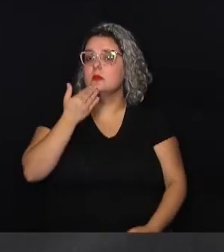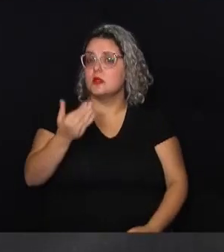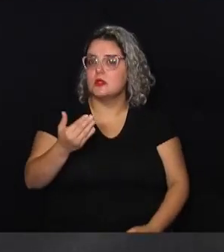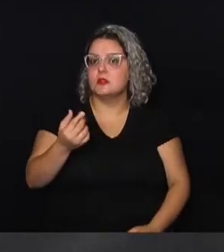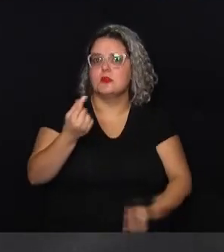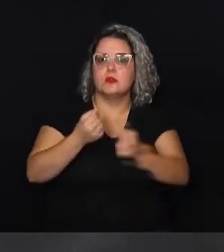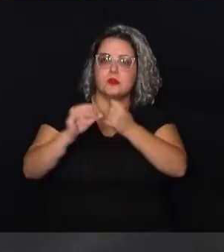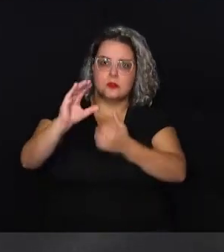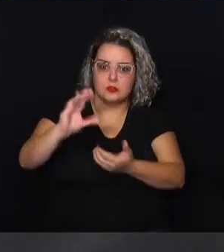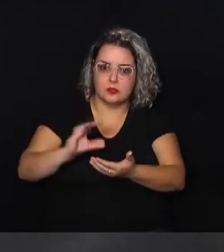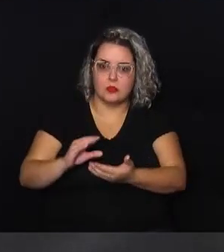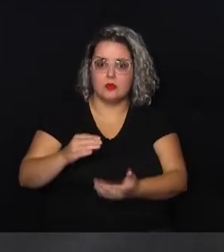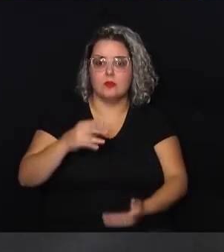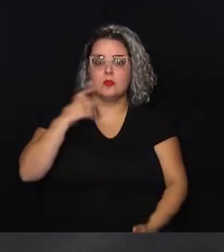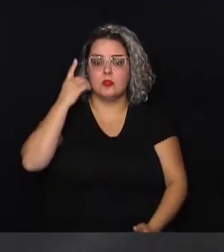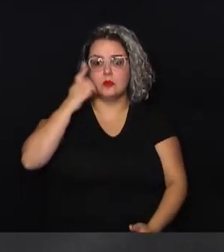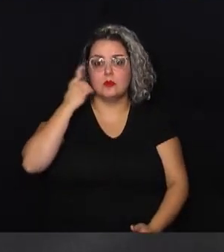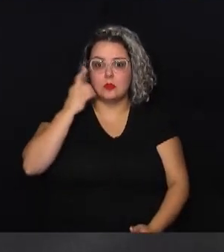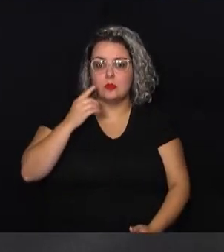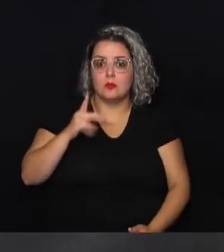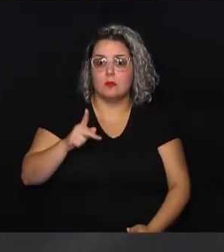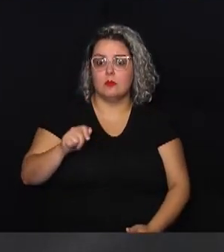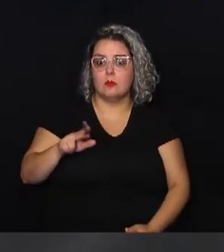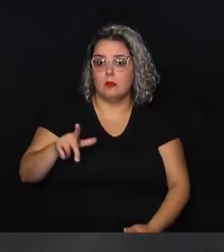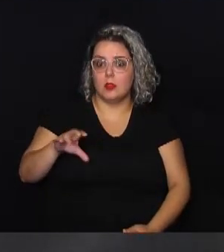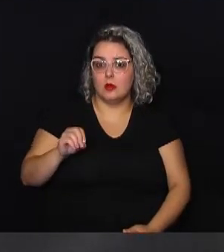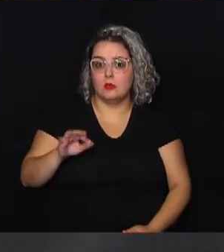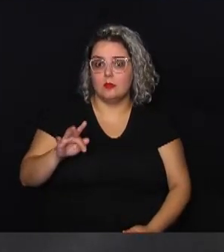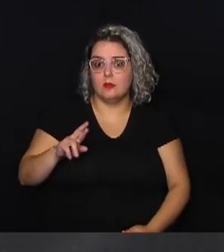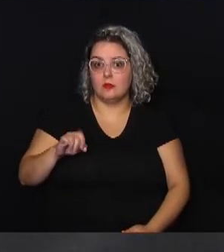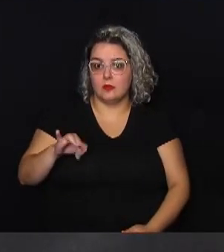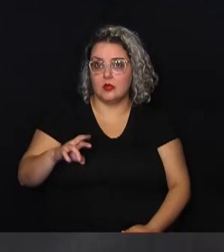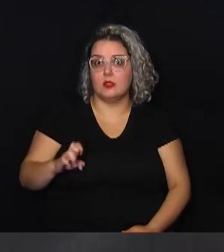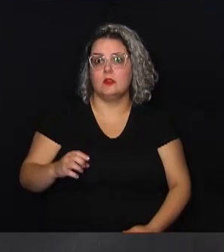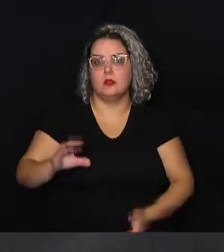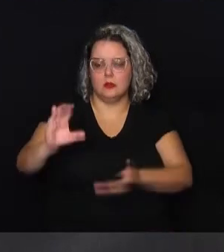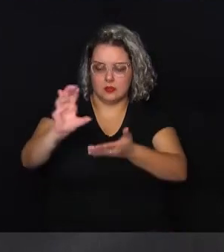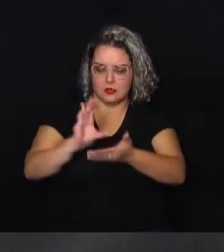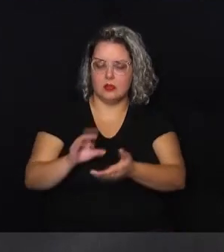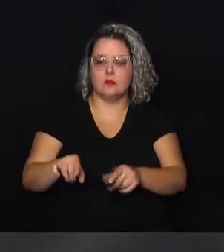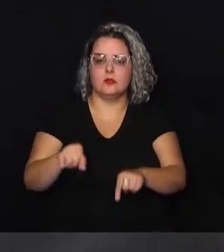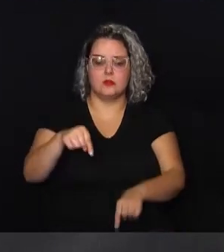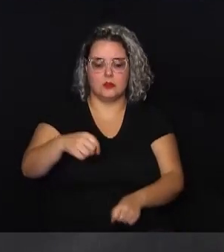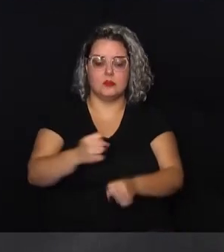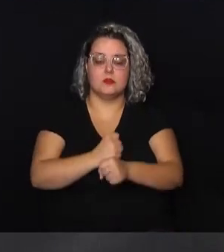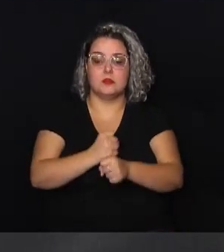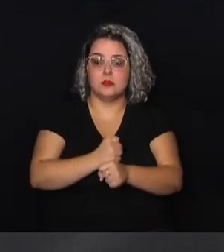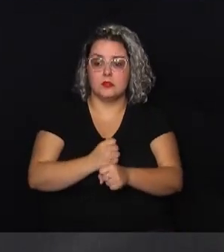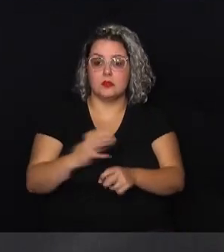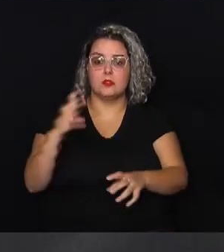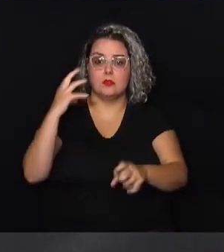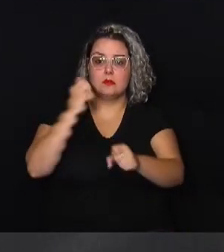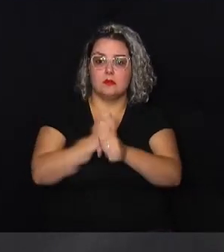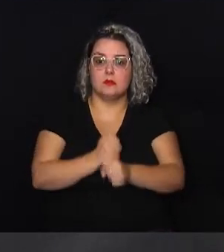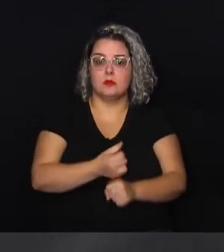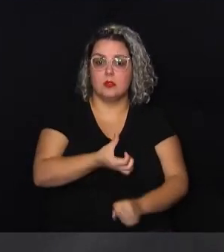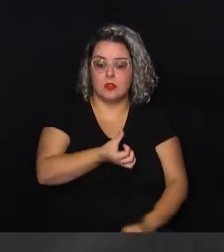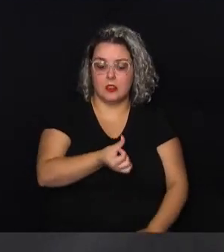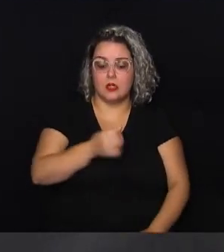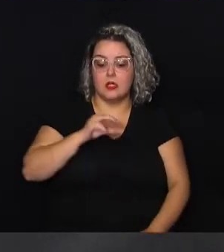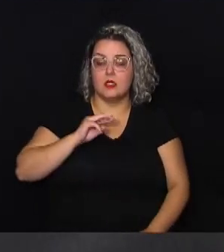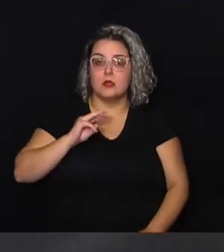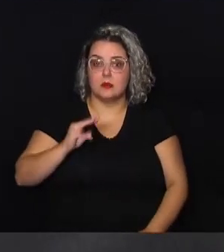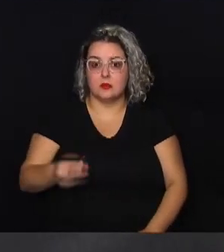Paulo Freire, ele tem enviado, inclusive, só no início desse ano aqui, a gente já computou aproximadamente 6